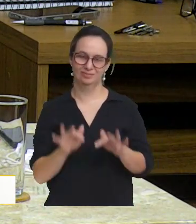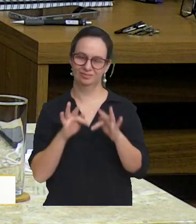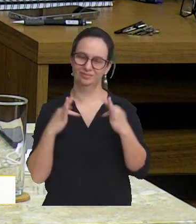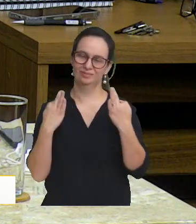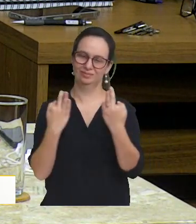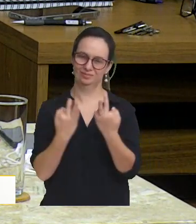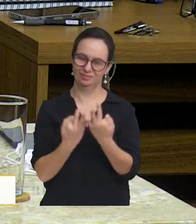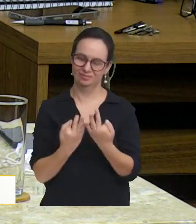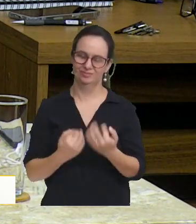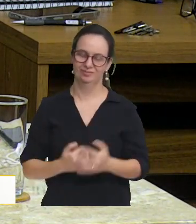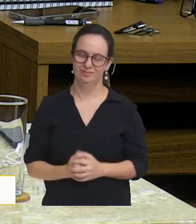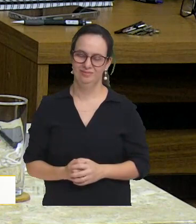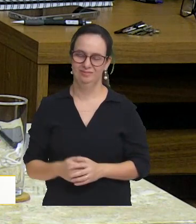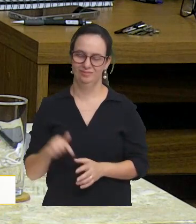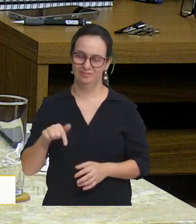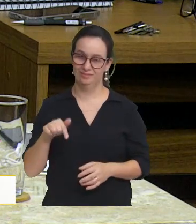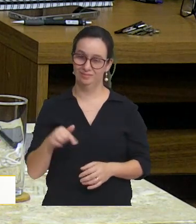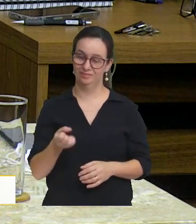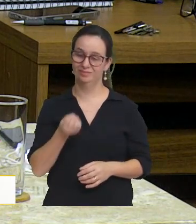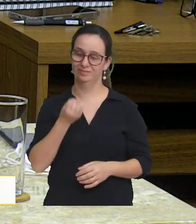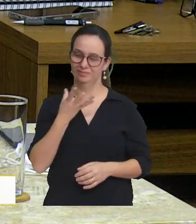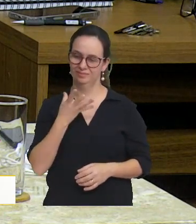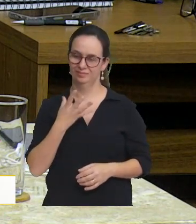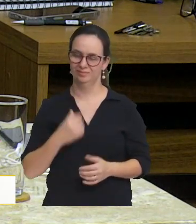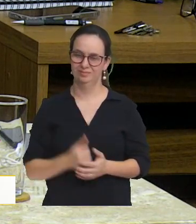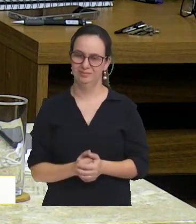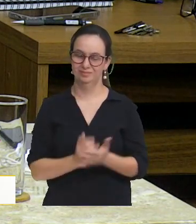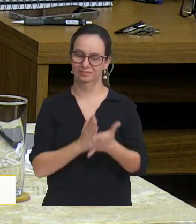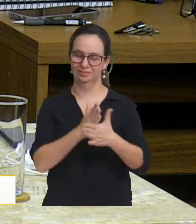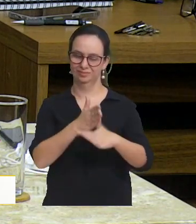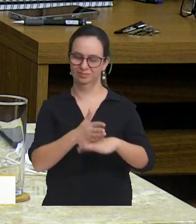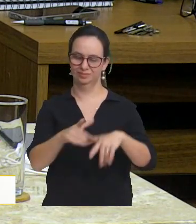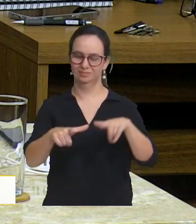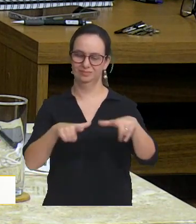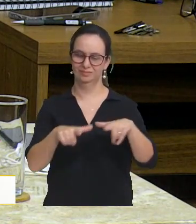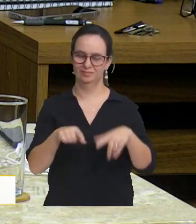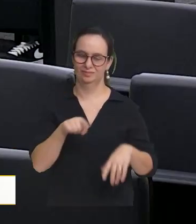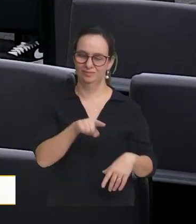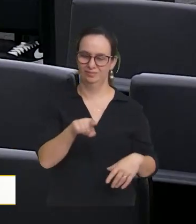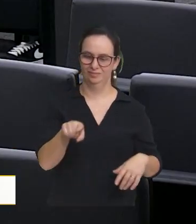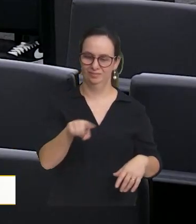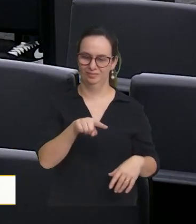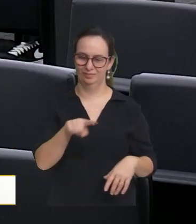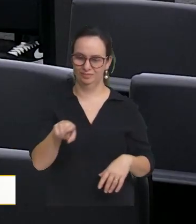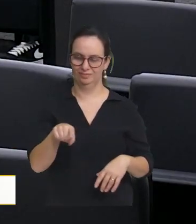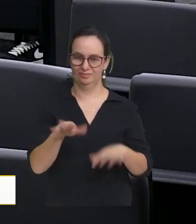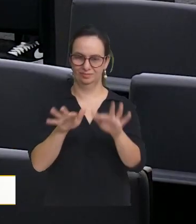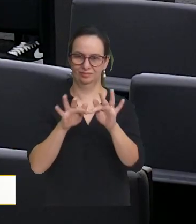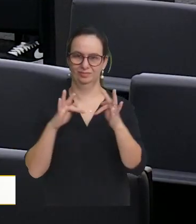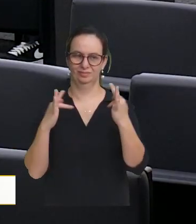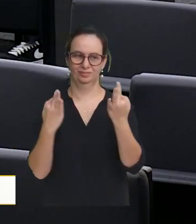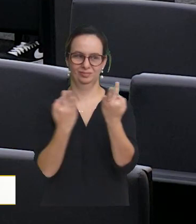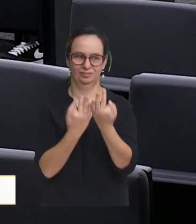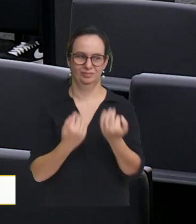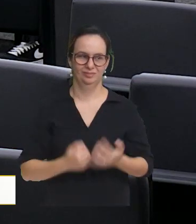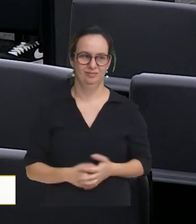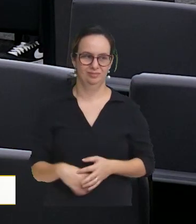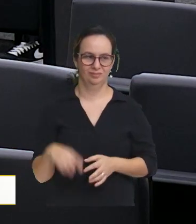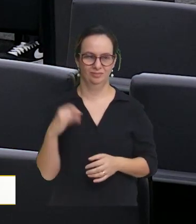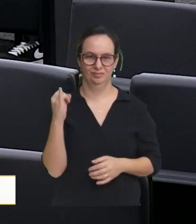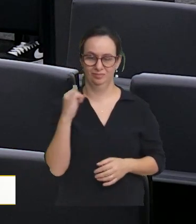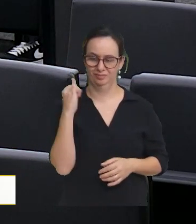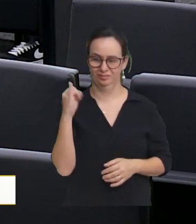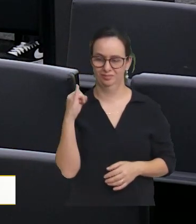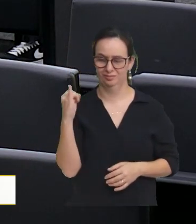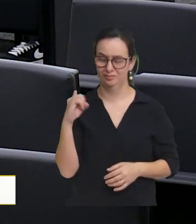município, né, através do trabalho de vocês. Então, uma família aí também que tem um importante legado para a nossa